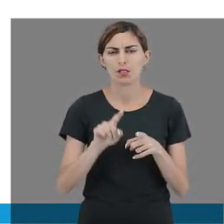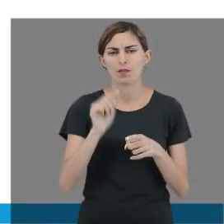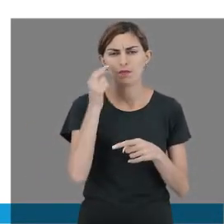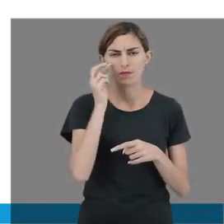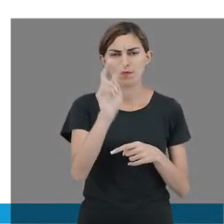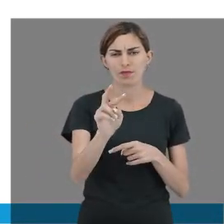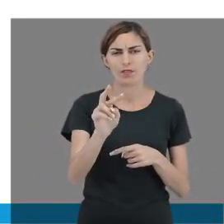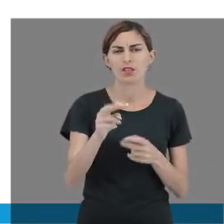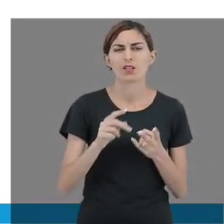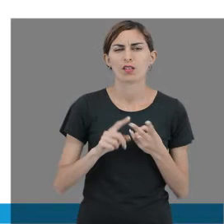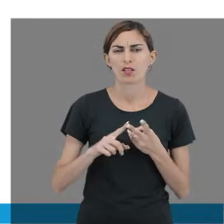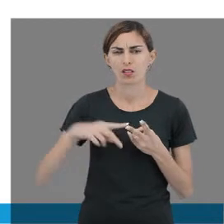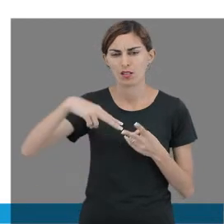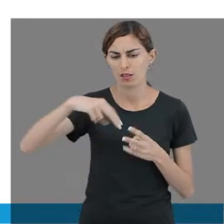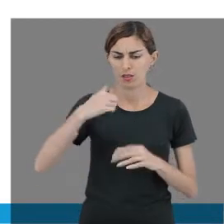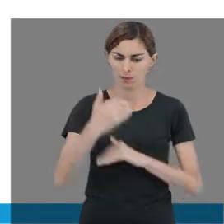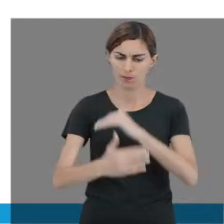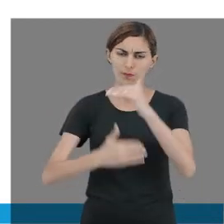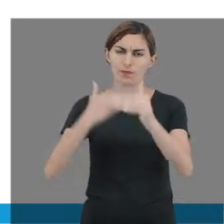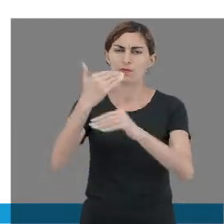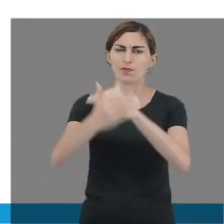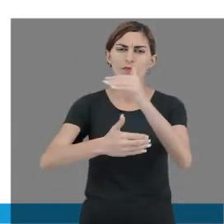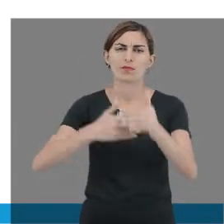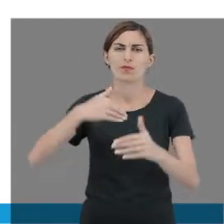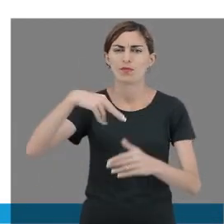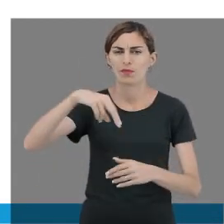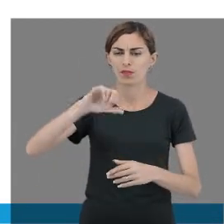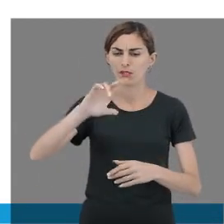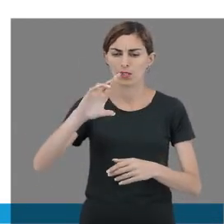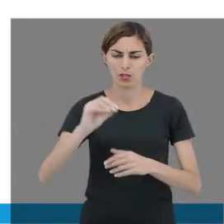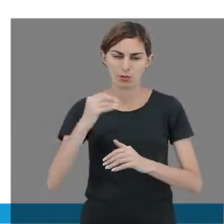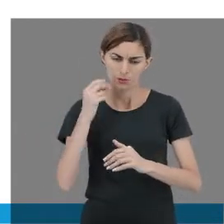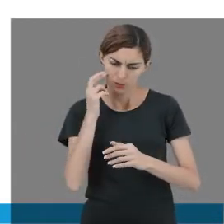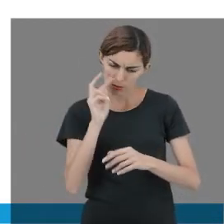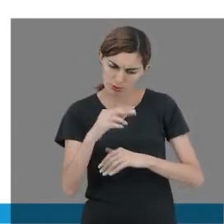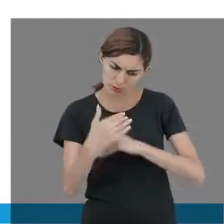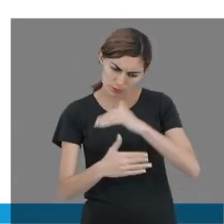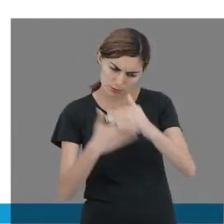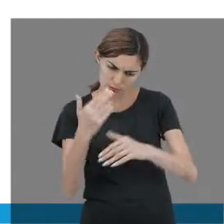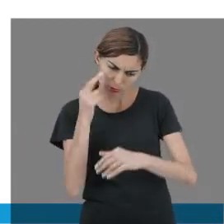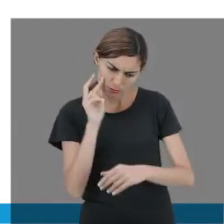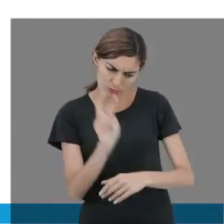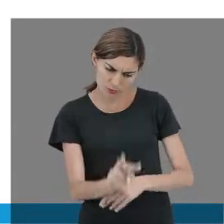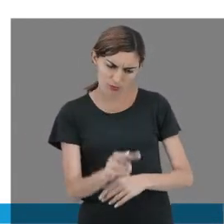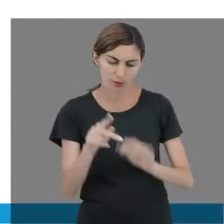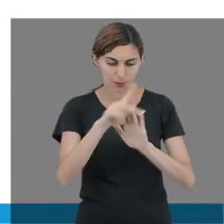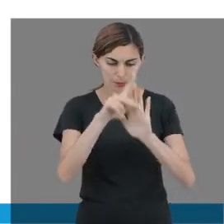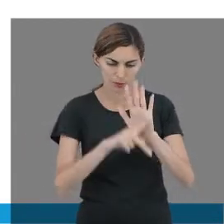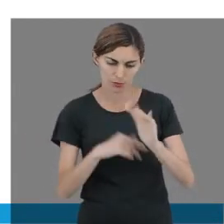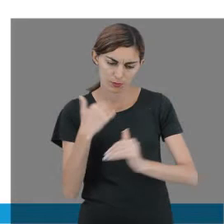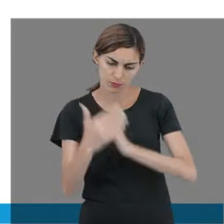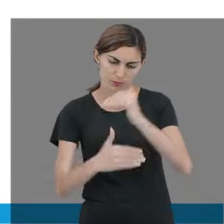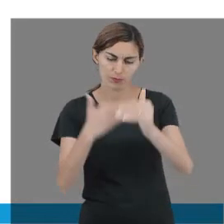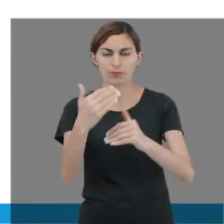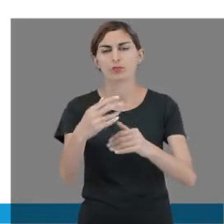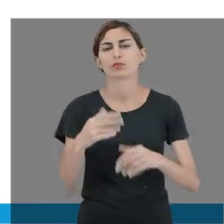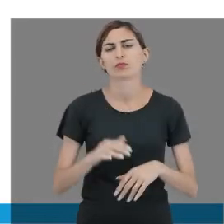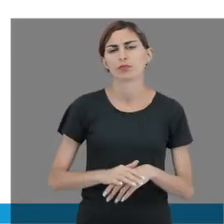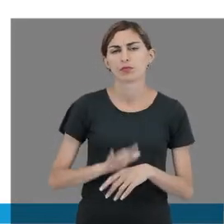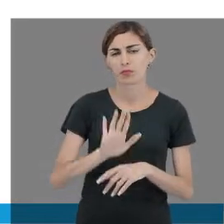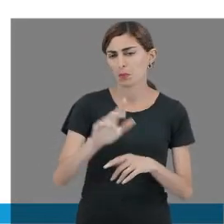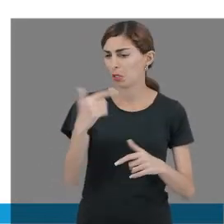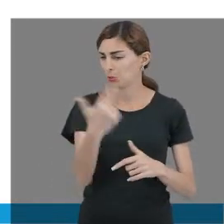trabalha exatamente com a neuroevolução, né? Vai avaliar a criança, ver o desenvolvimento e aí fazer um planejamento do desenvolvimento. Mas não